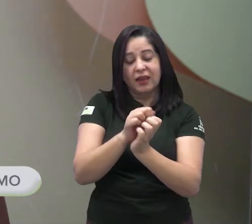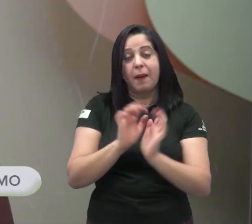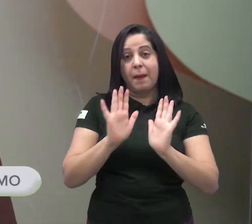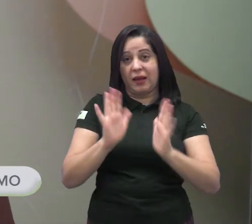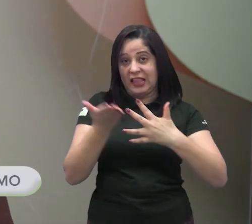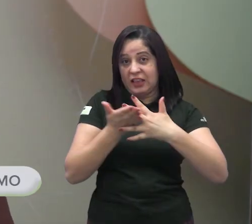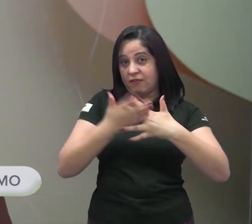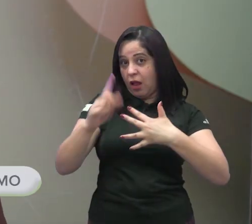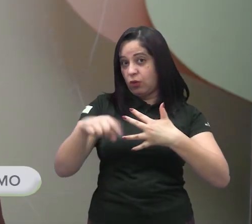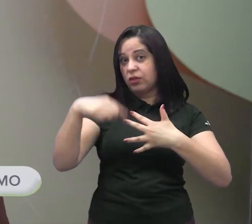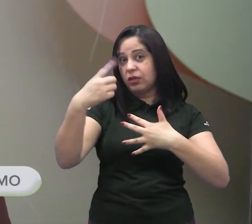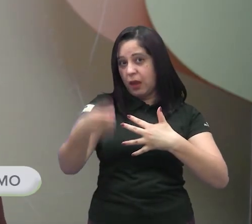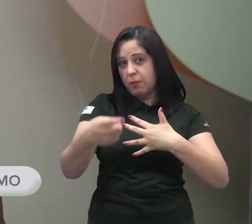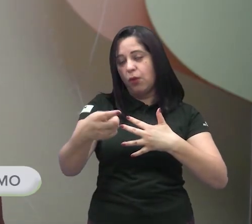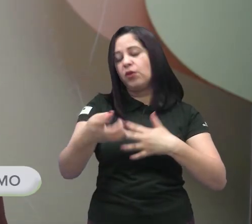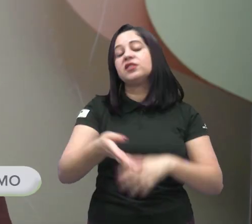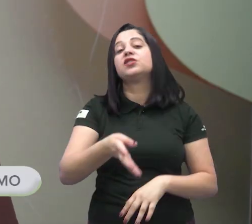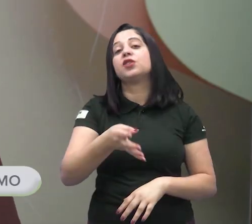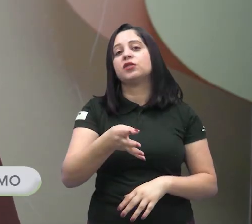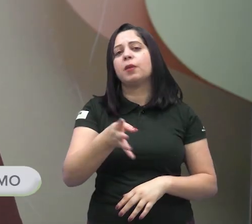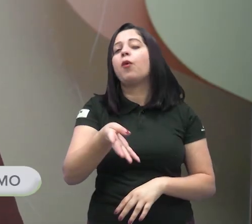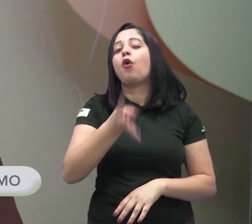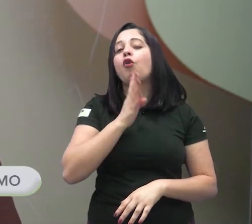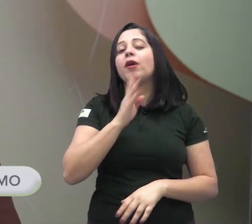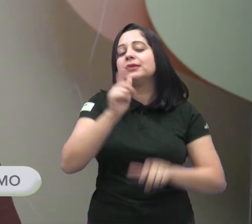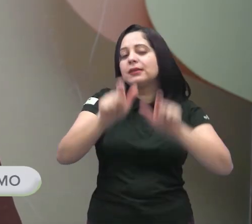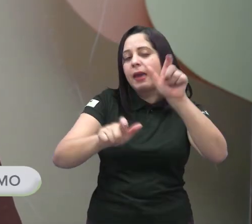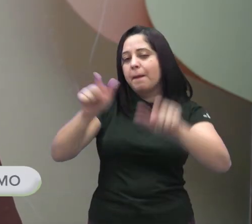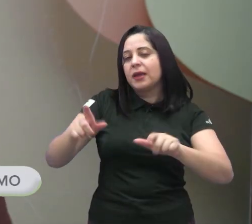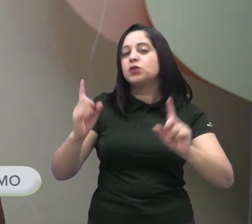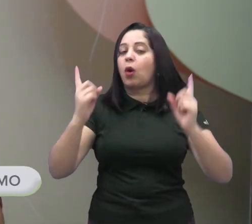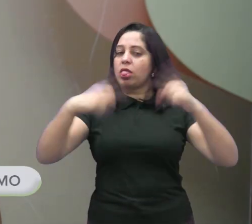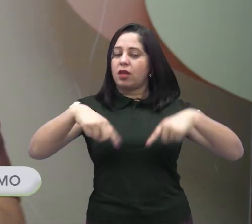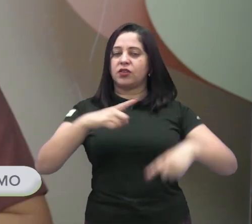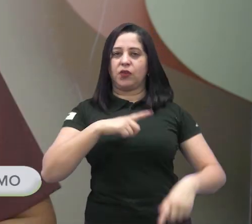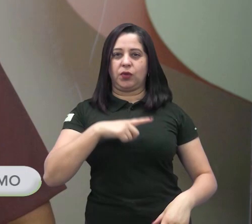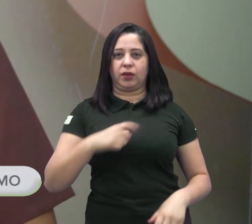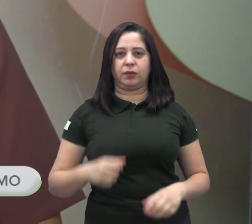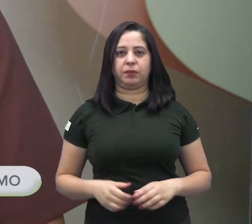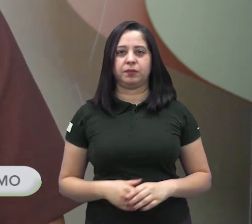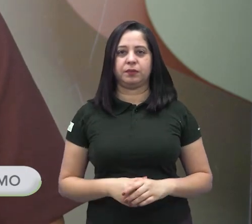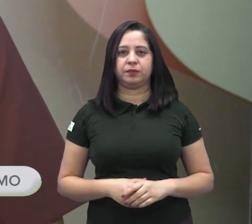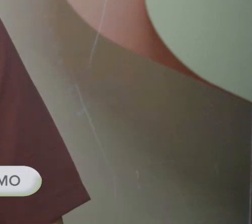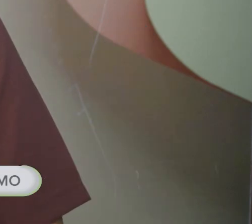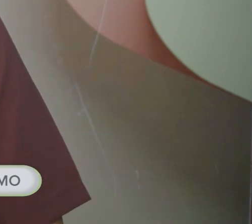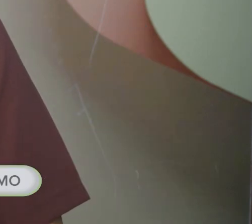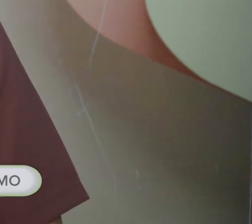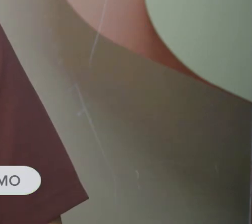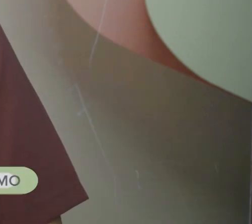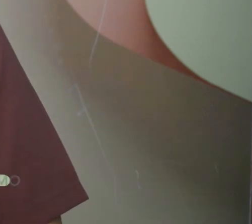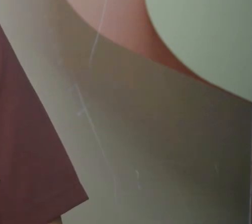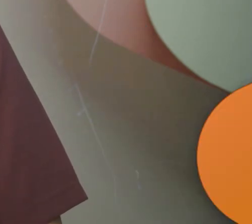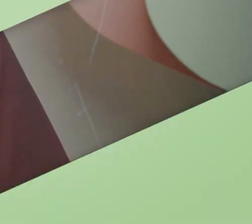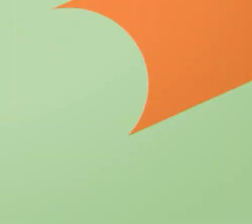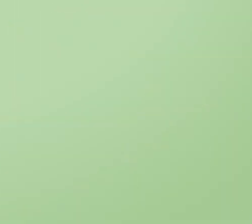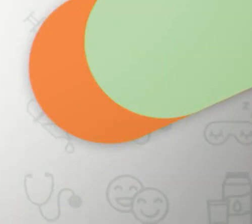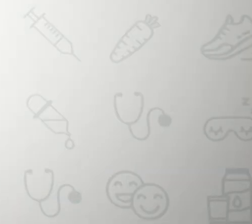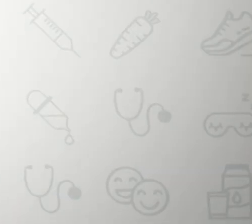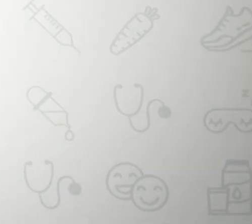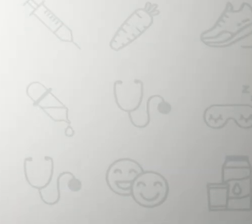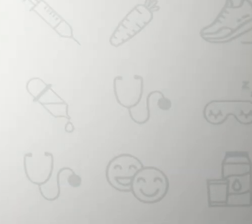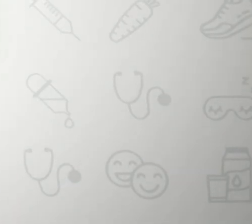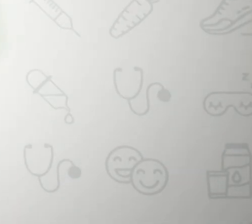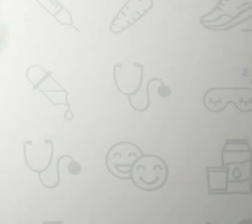vamos conhecer a história de quem convive diariamente com esse desafio. Fica aí que nós já voltamos.